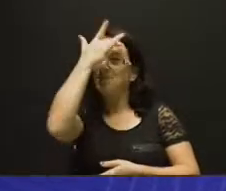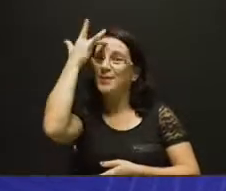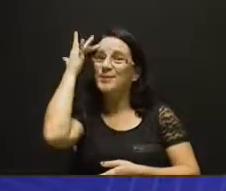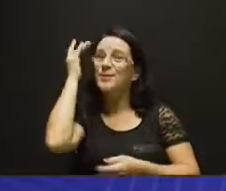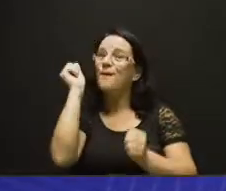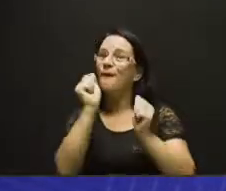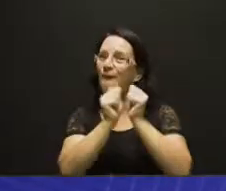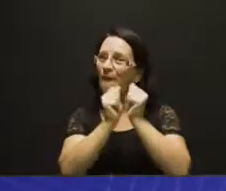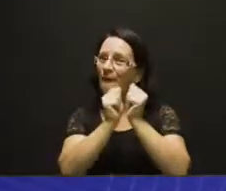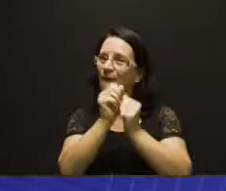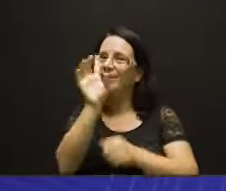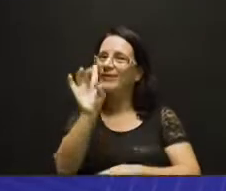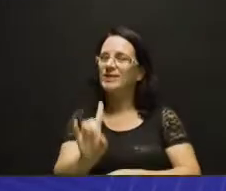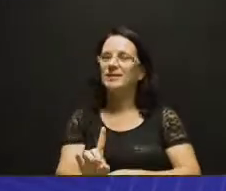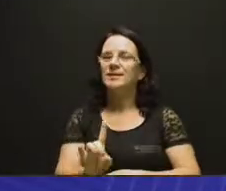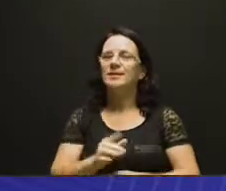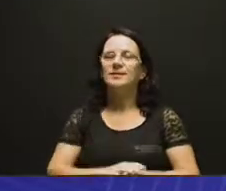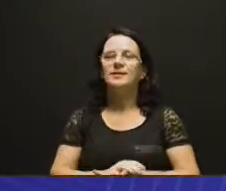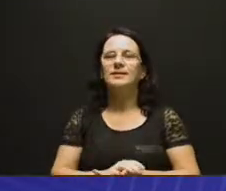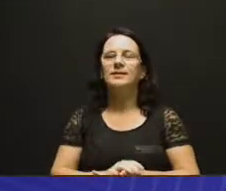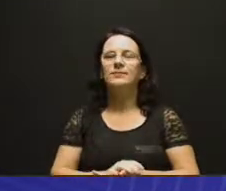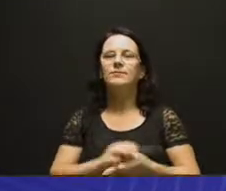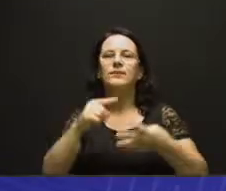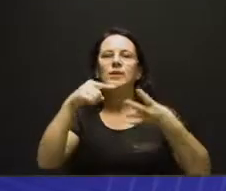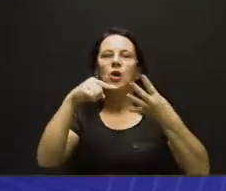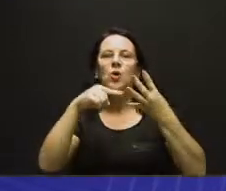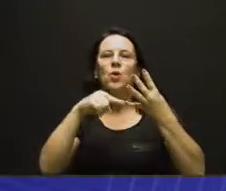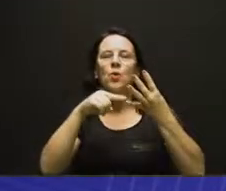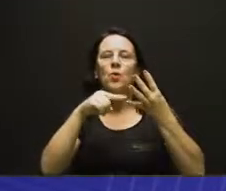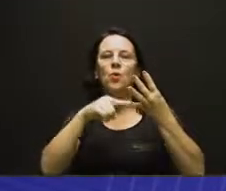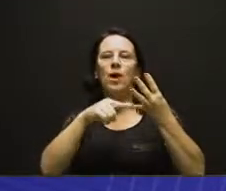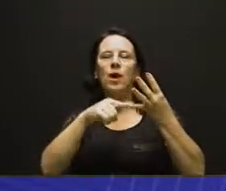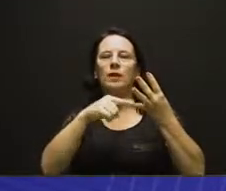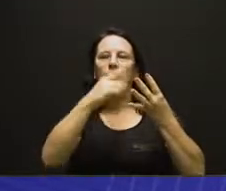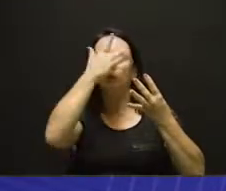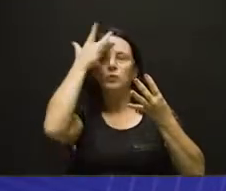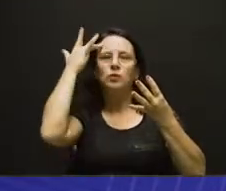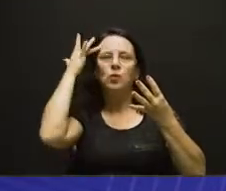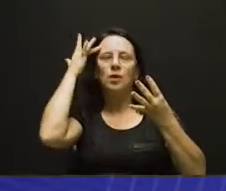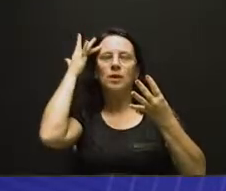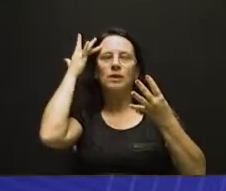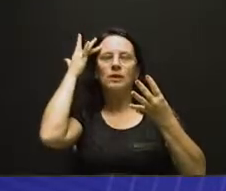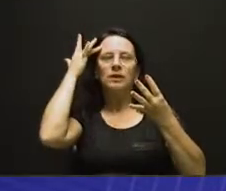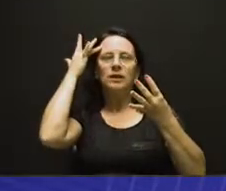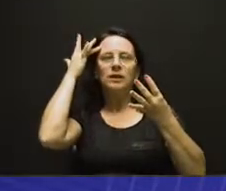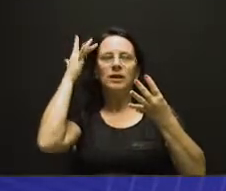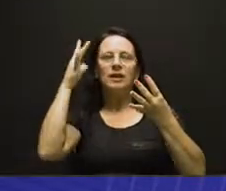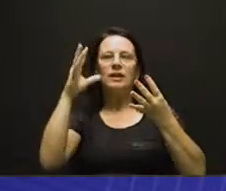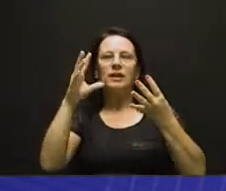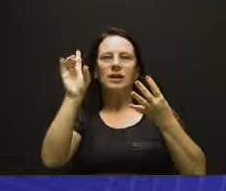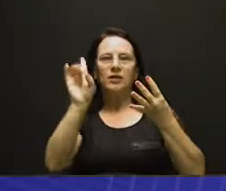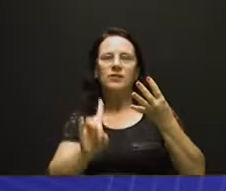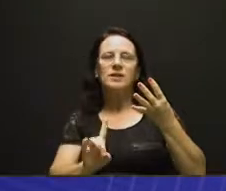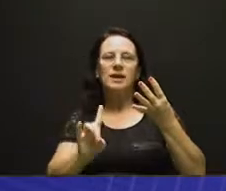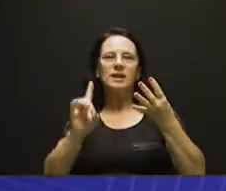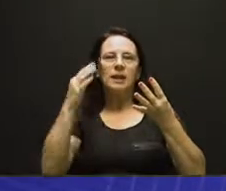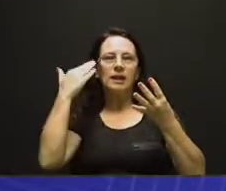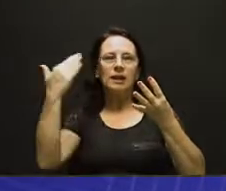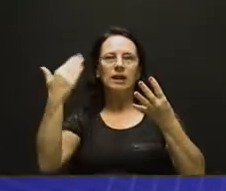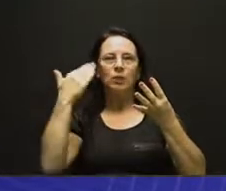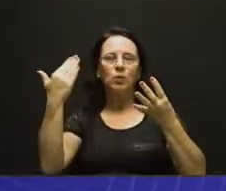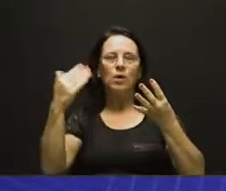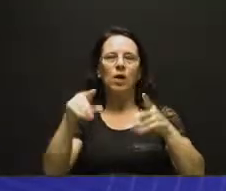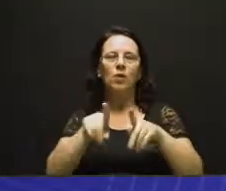deficiência é o quarto é pessoa com deficiência intelectual a a gestante no